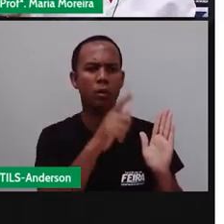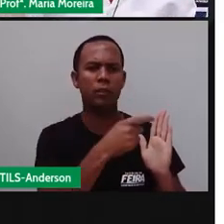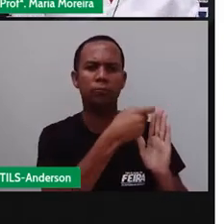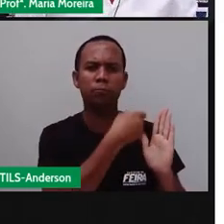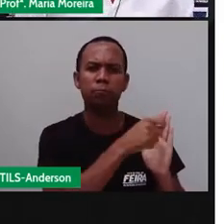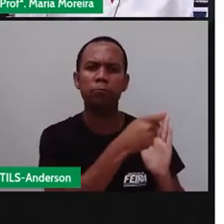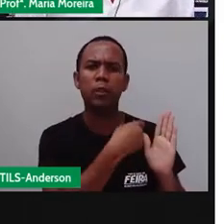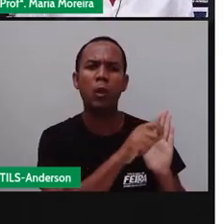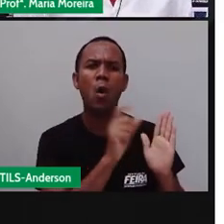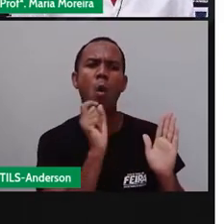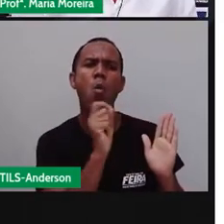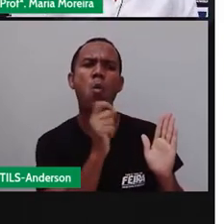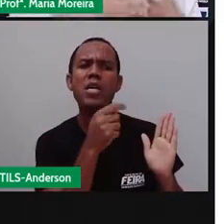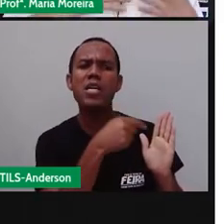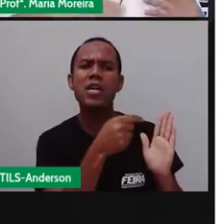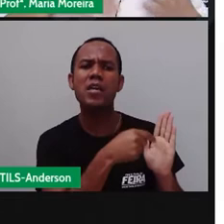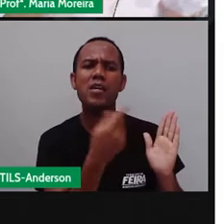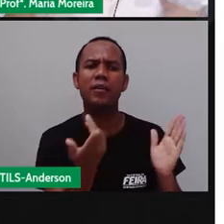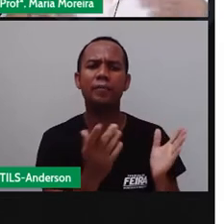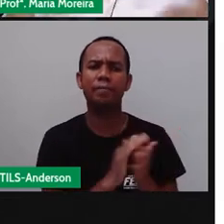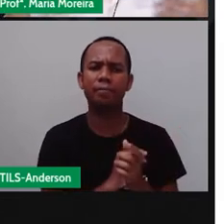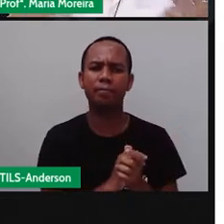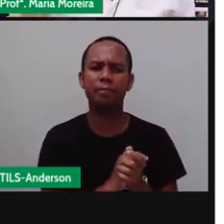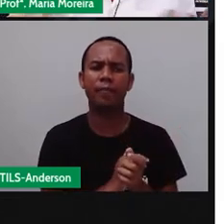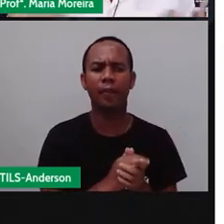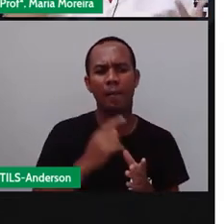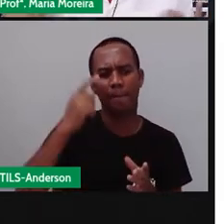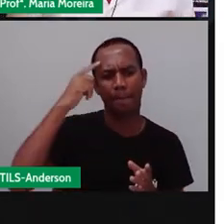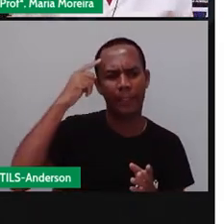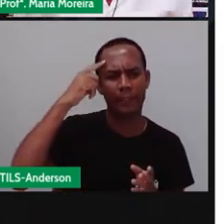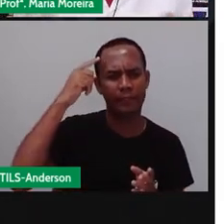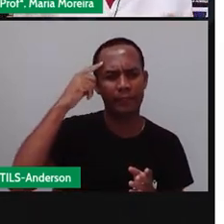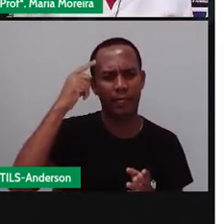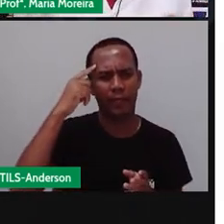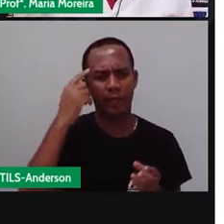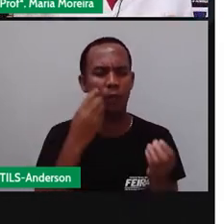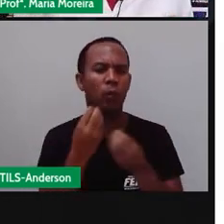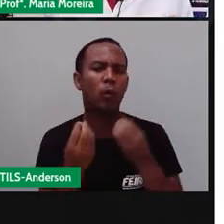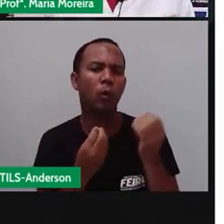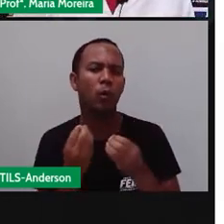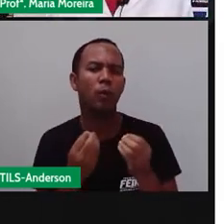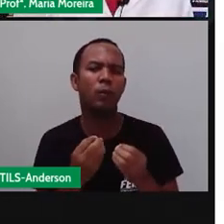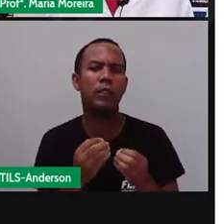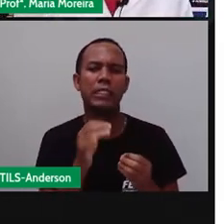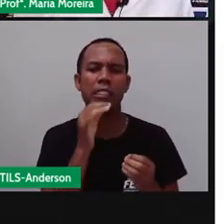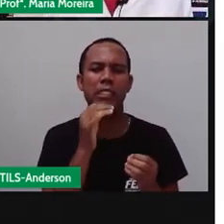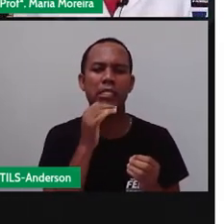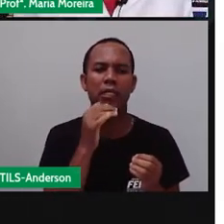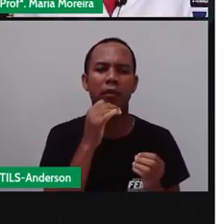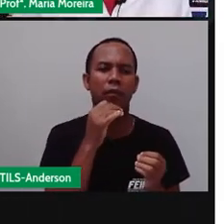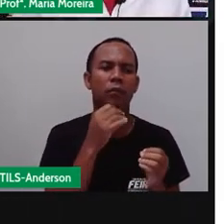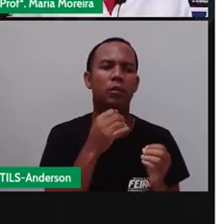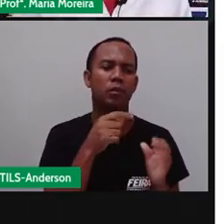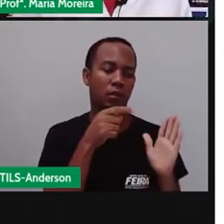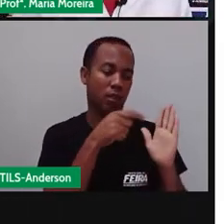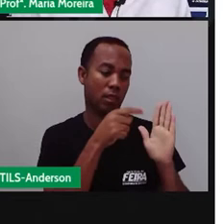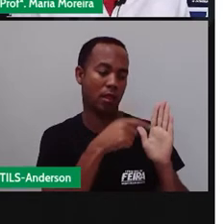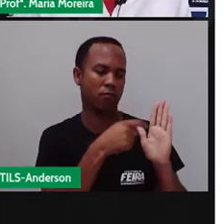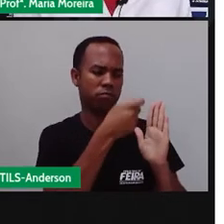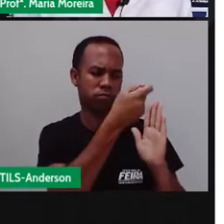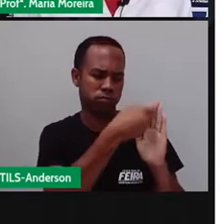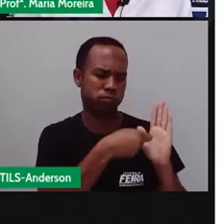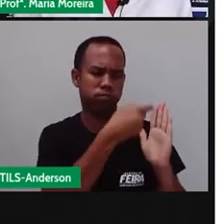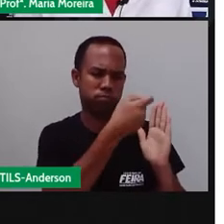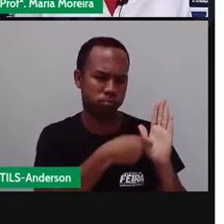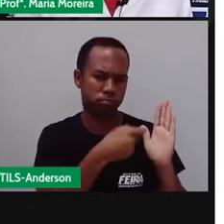exemplo, né? Bom, e aí a gente vai pensar, né, para que elas servem de fato. Que tipos de listas vocês conhecem? A gente